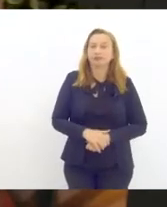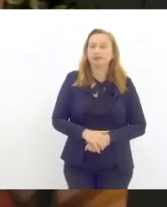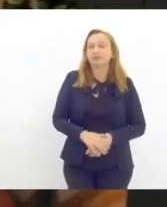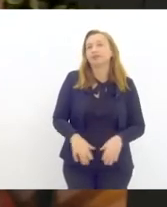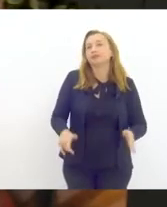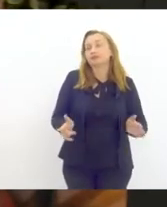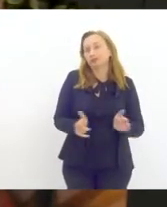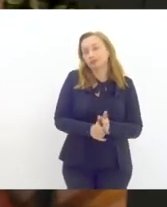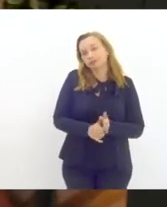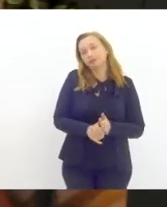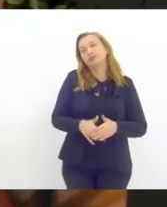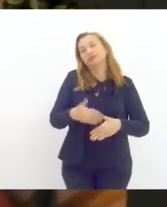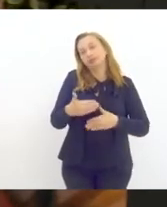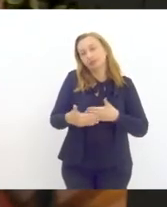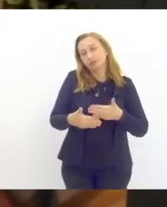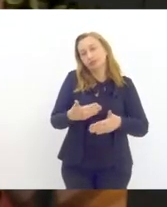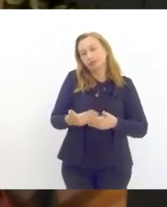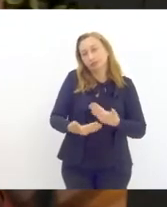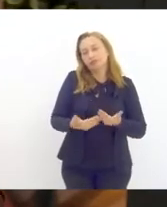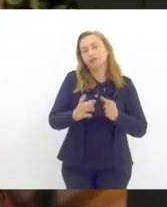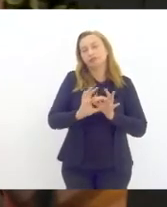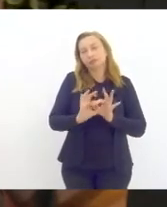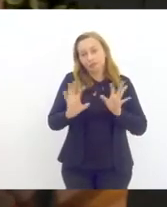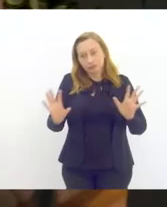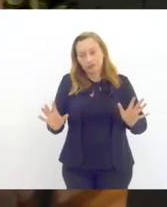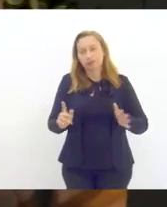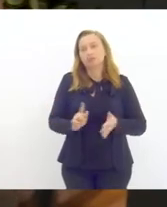parte do processo democrático também